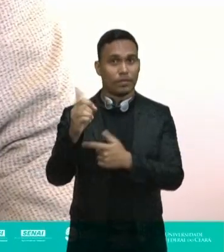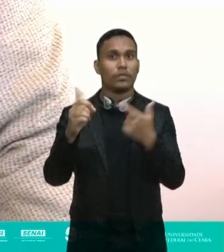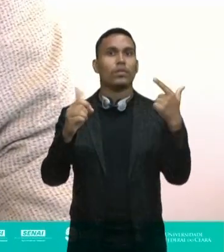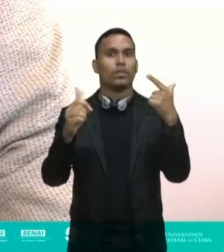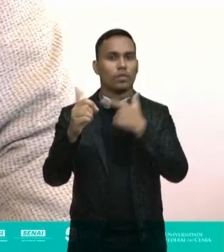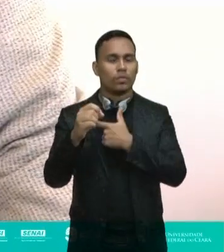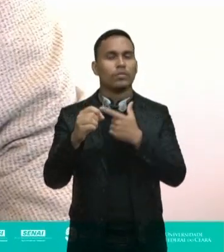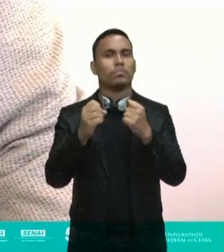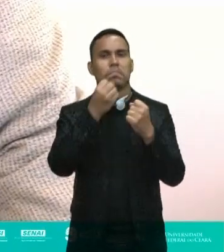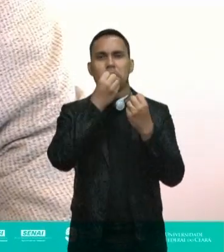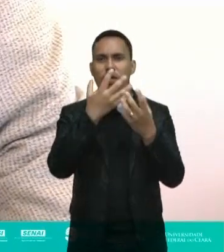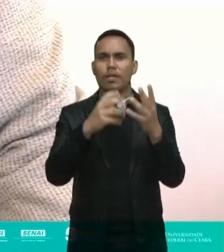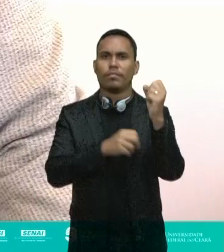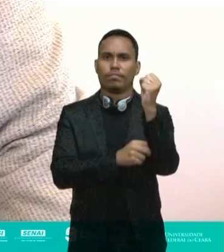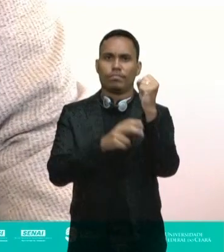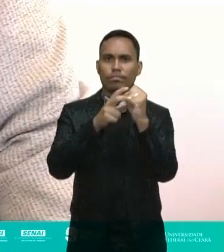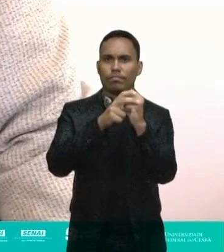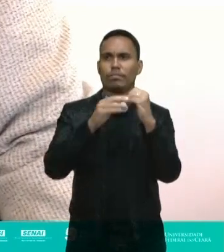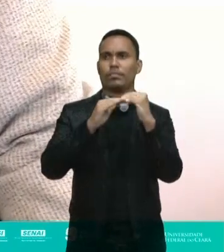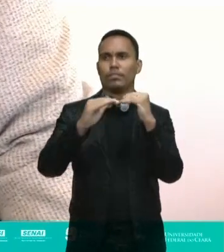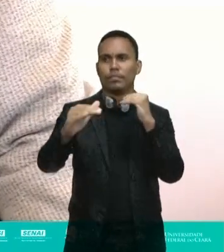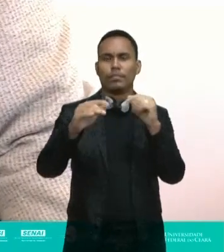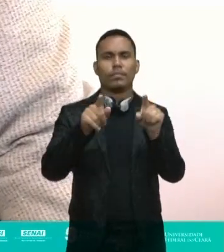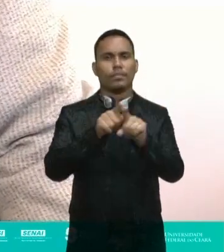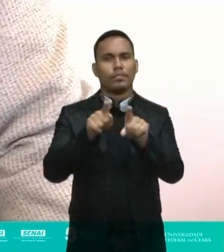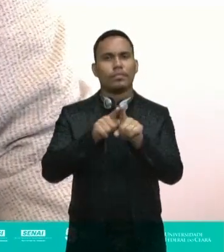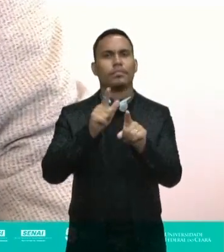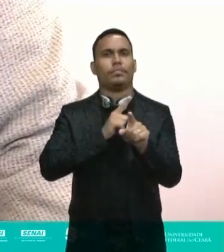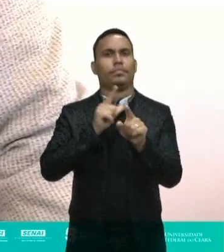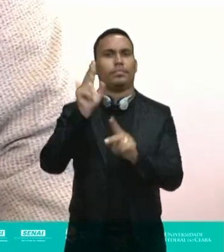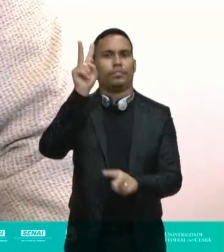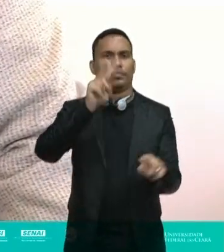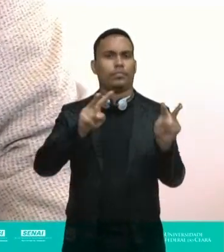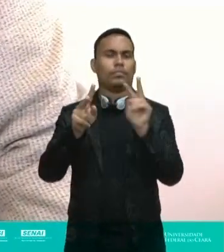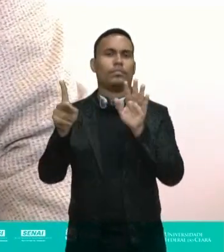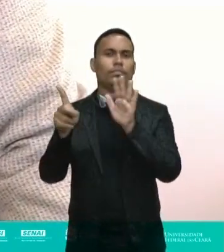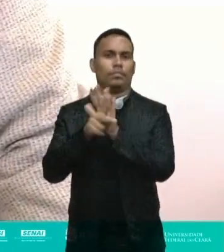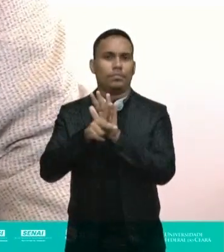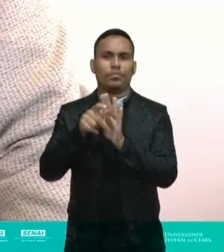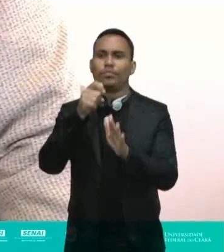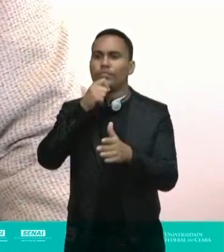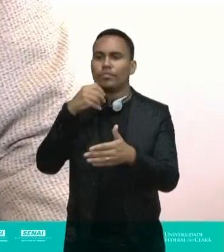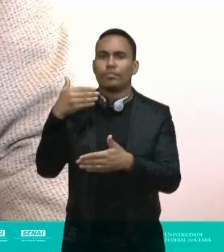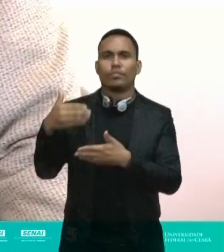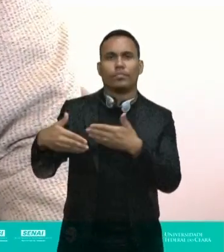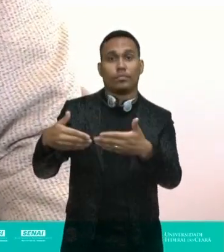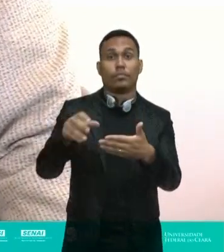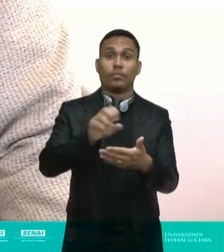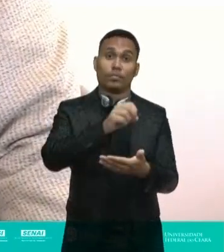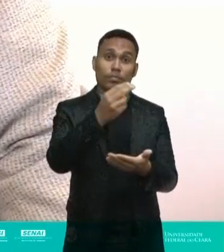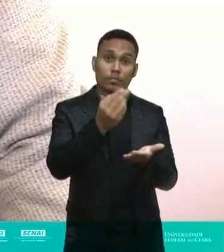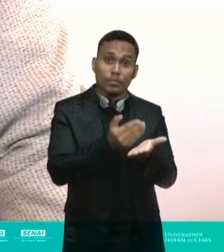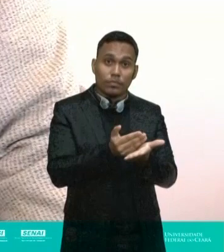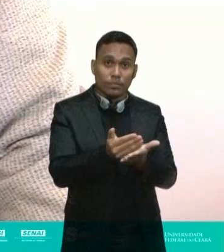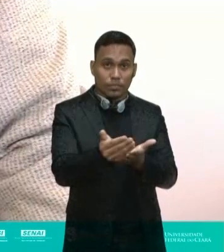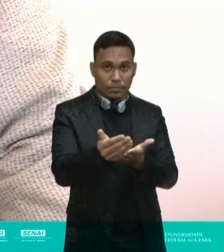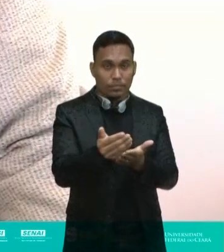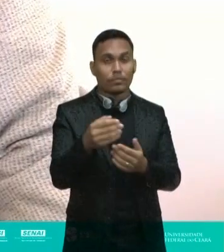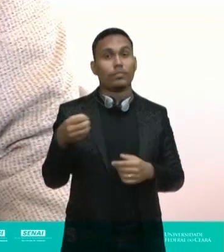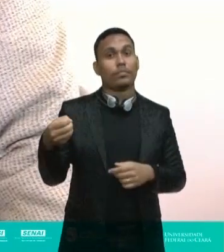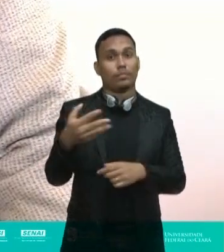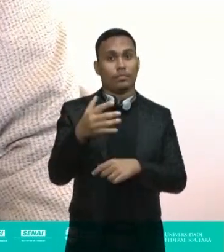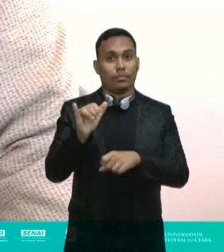enquadramento sólido e uma visão a todos os promotores com projetos de hidrogênio em curso ou em fase inicial. A nova Estratégia